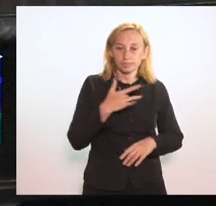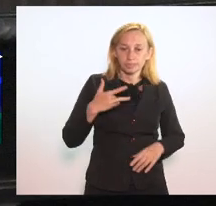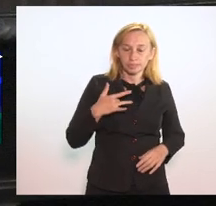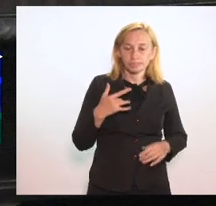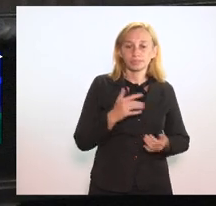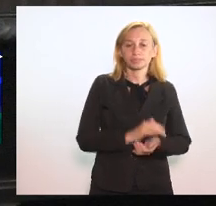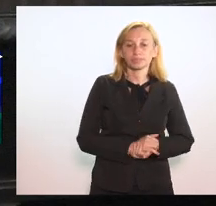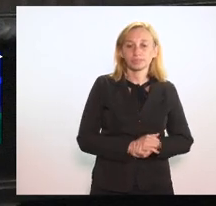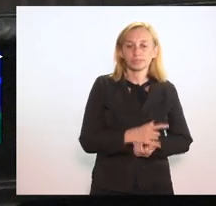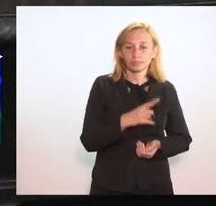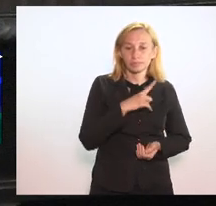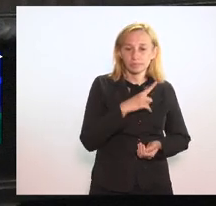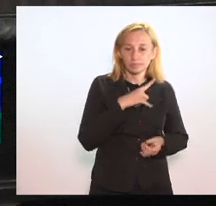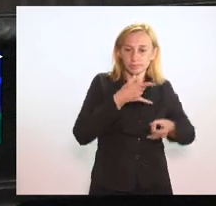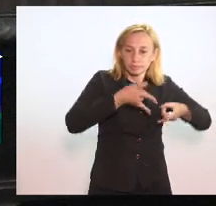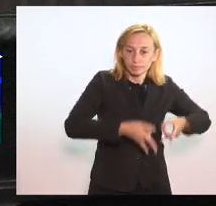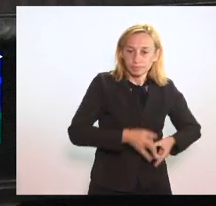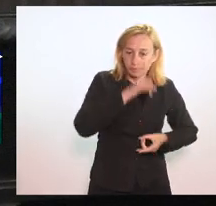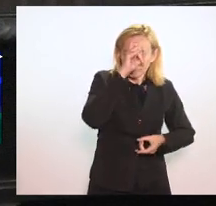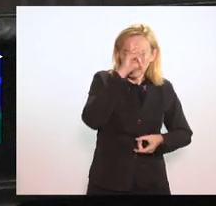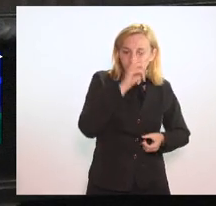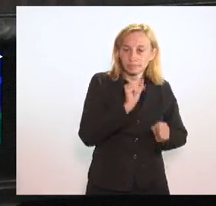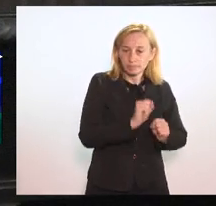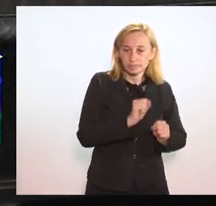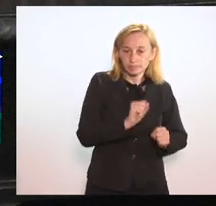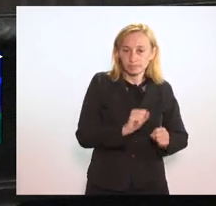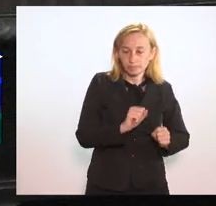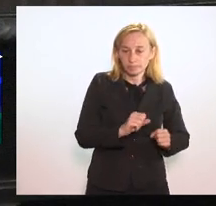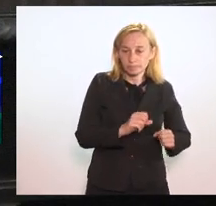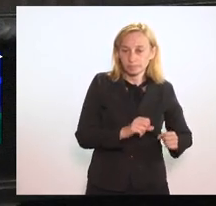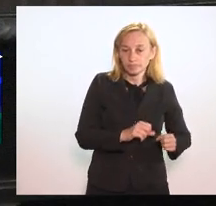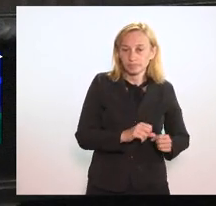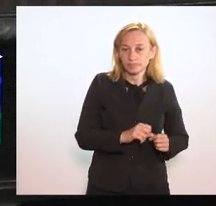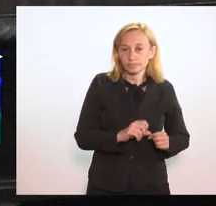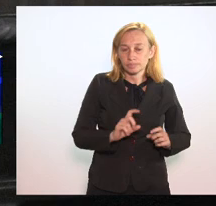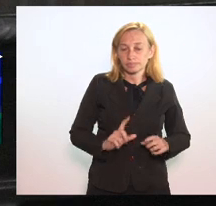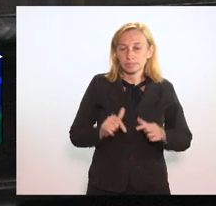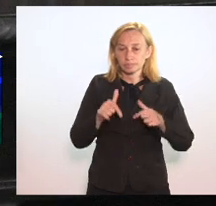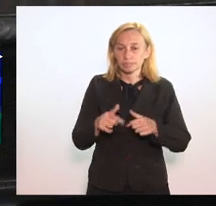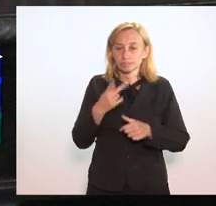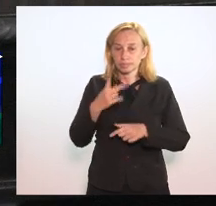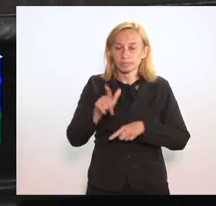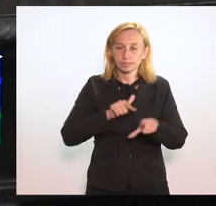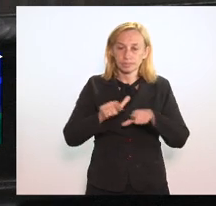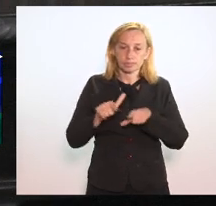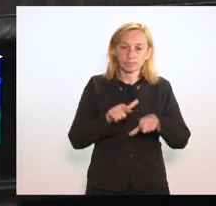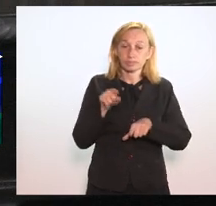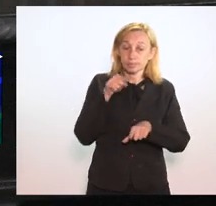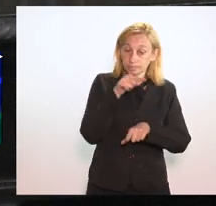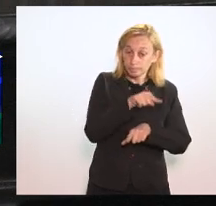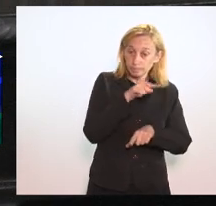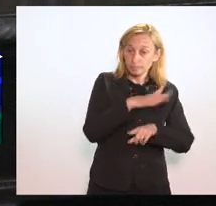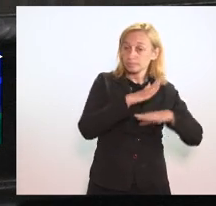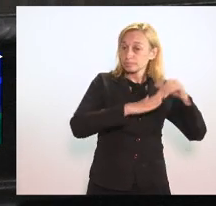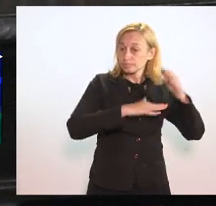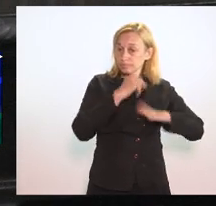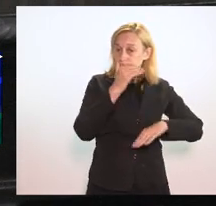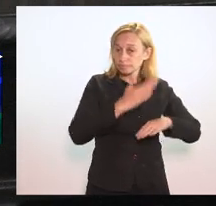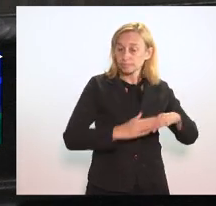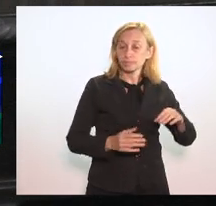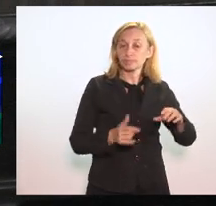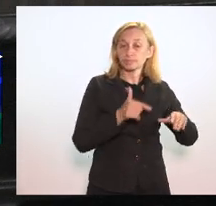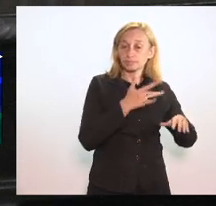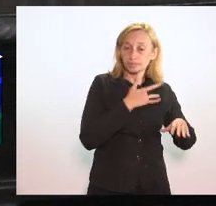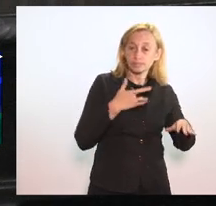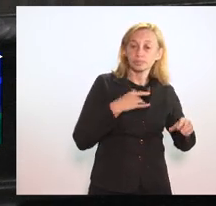leites e incorporar os equipamentos e insumos necessários para que esses Profissionais de Saúde possam